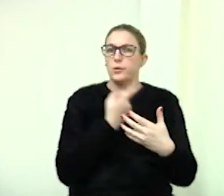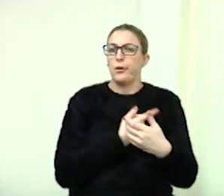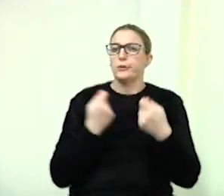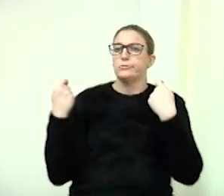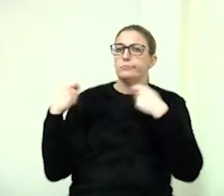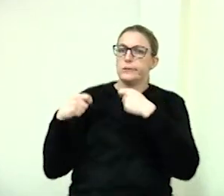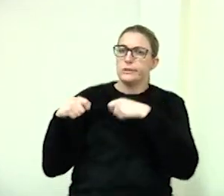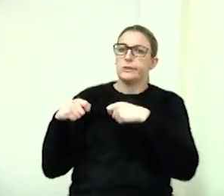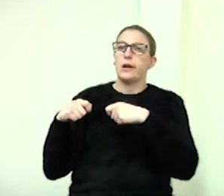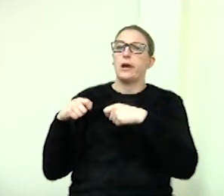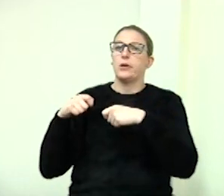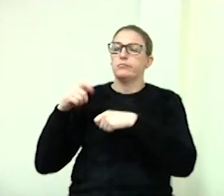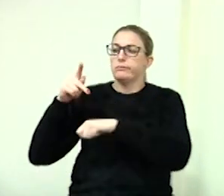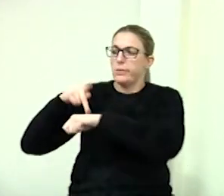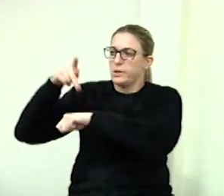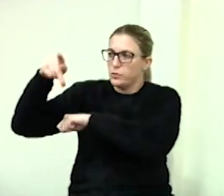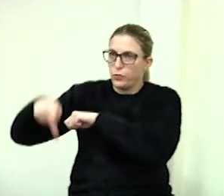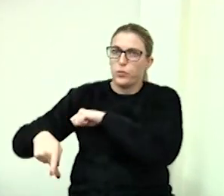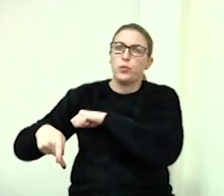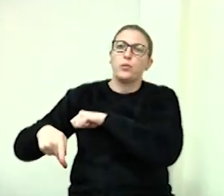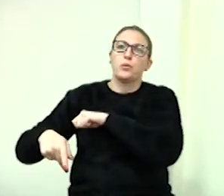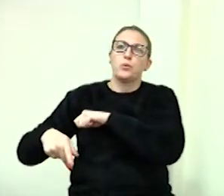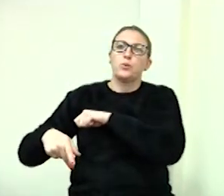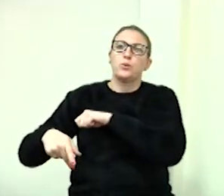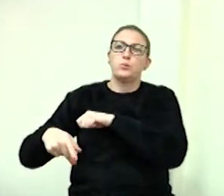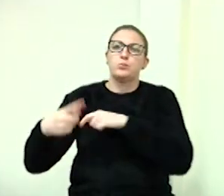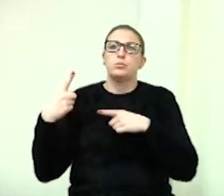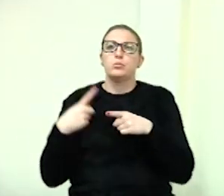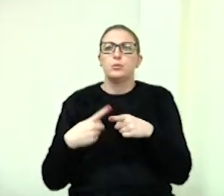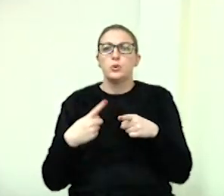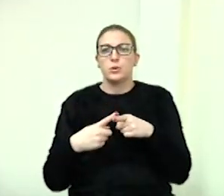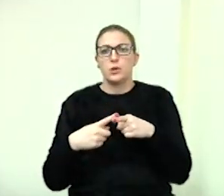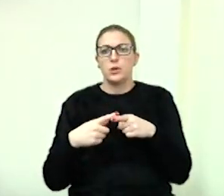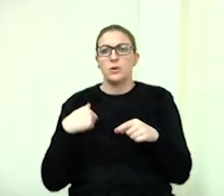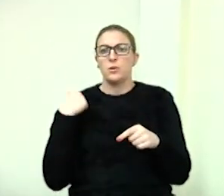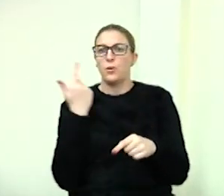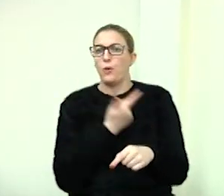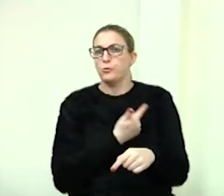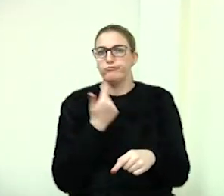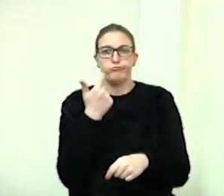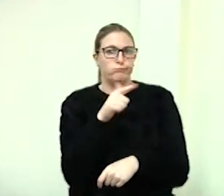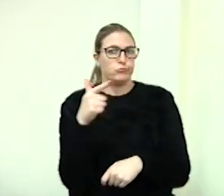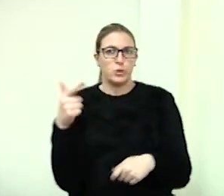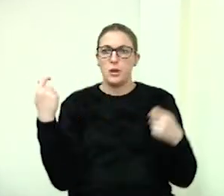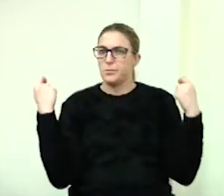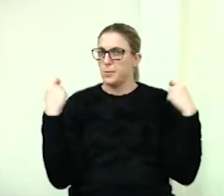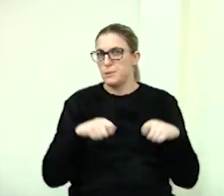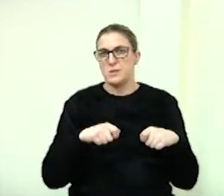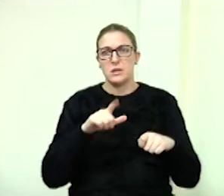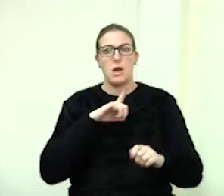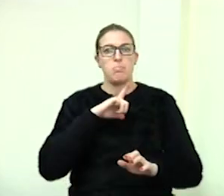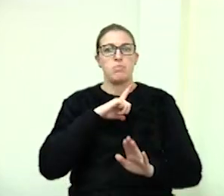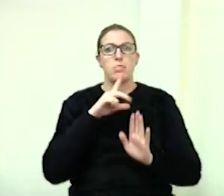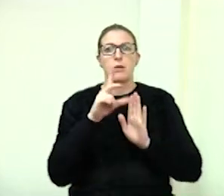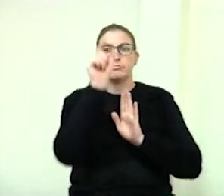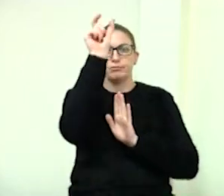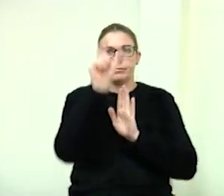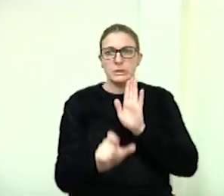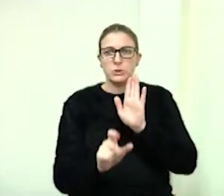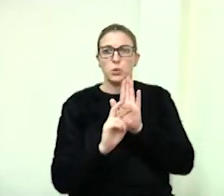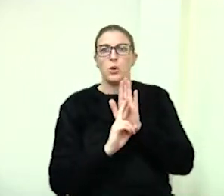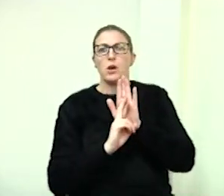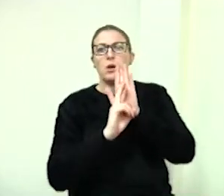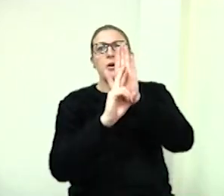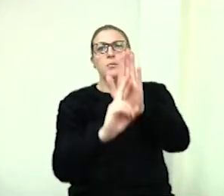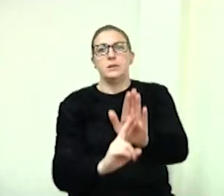cada vez maior de passo fundo pela nossa incapacidade de termos representantes, pela nossa